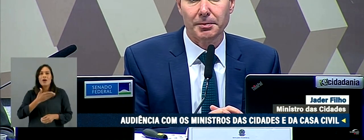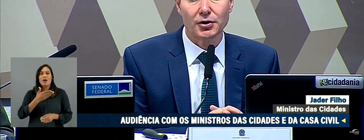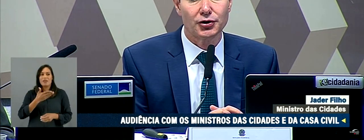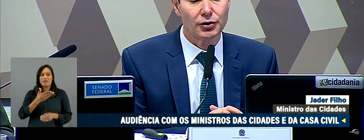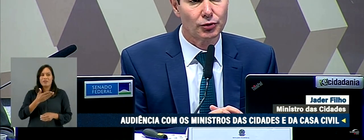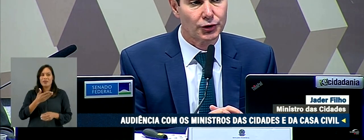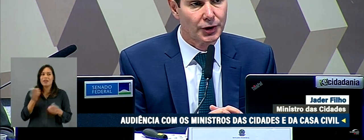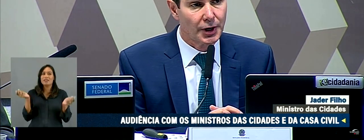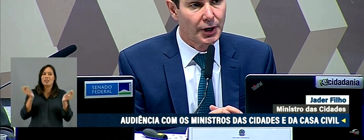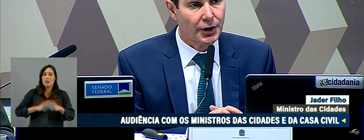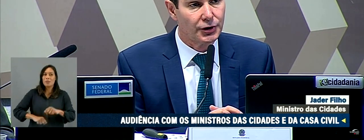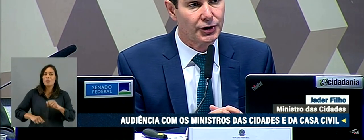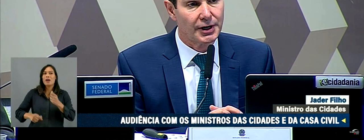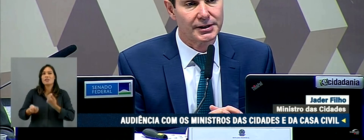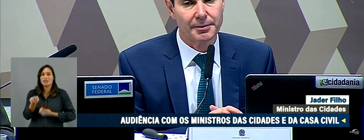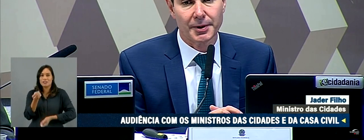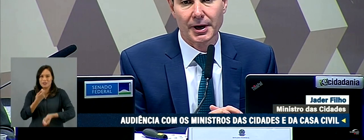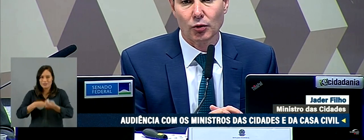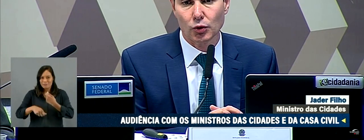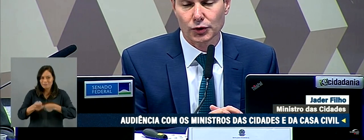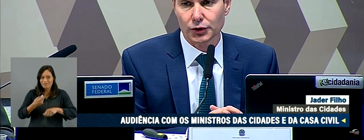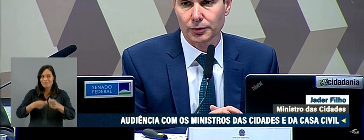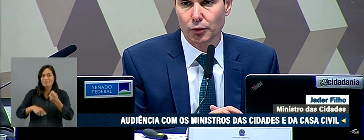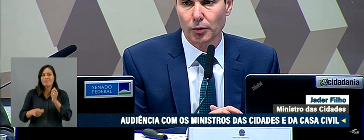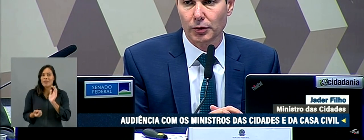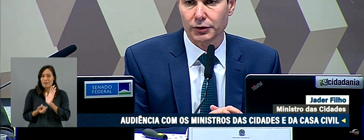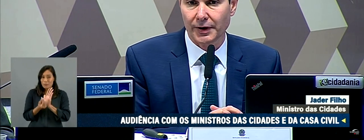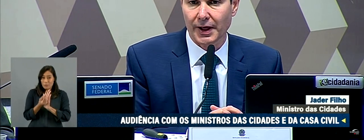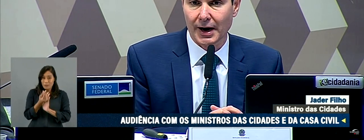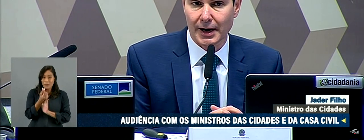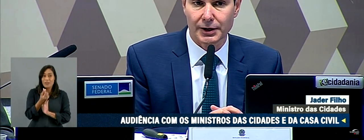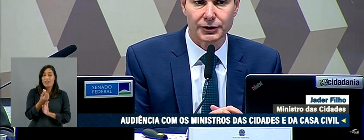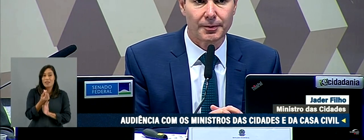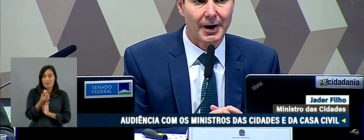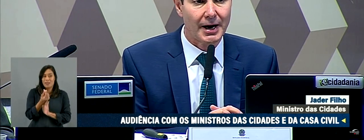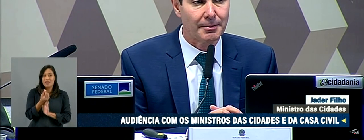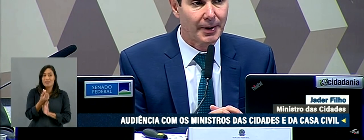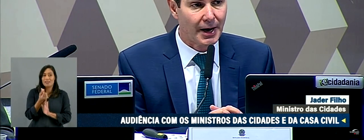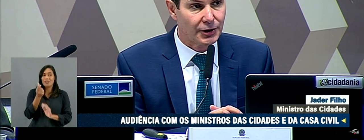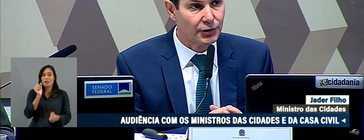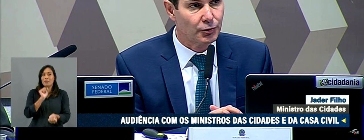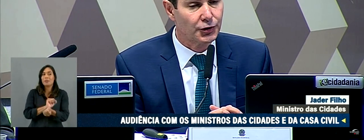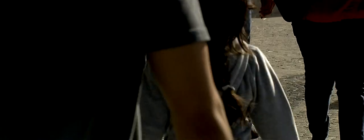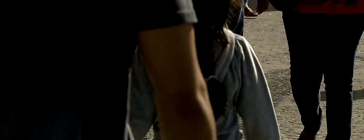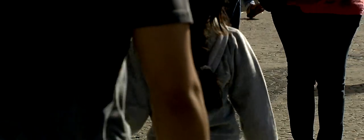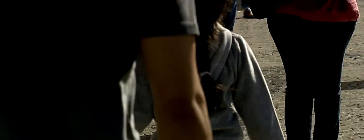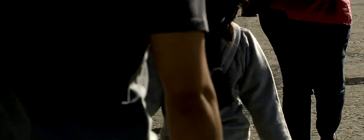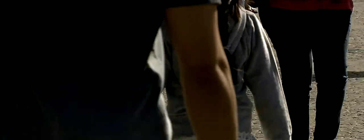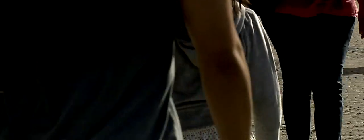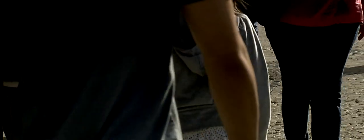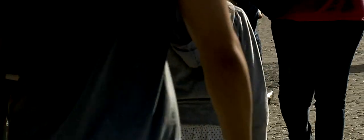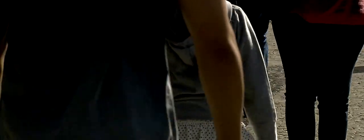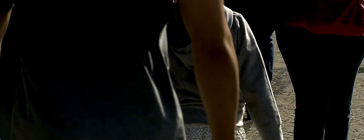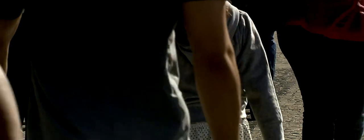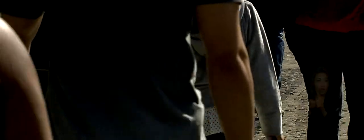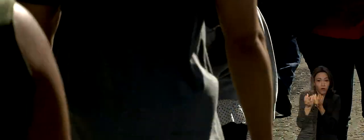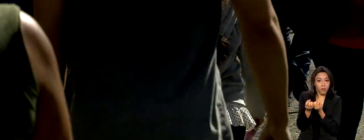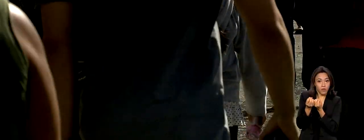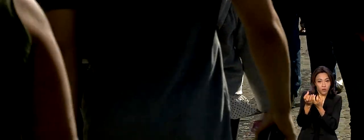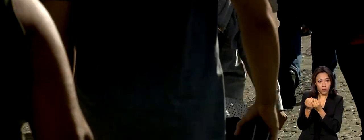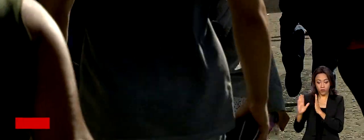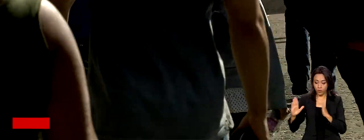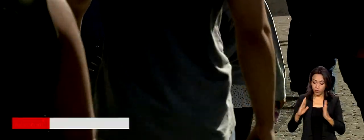ficariam impedidos de receber recursos públicos federais, de pegar empréstimos. Dados de 2021